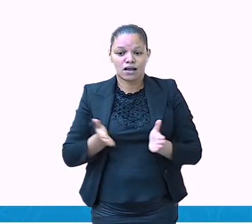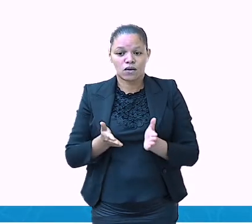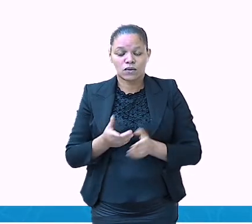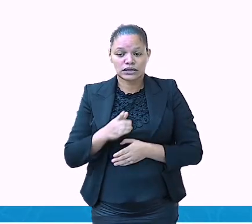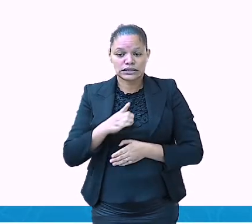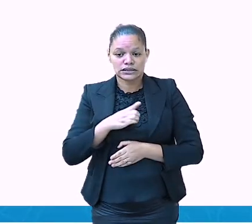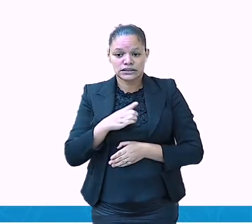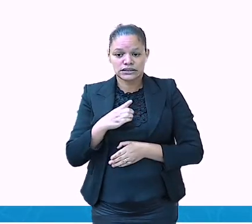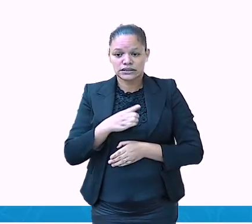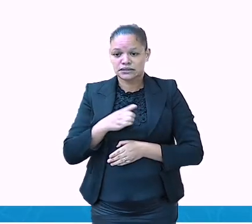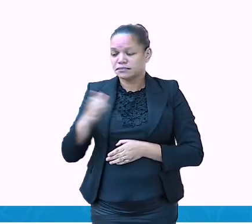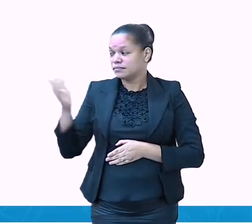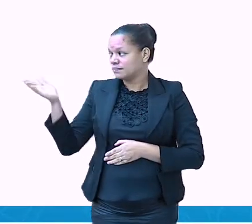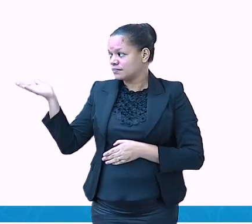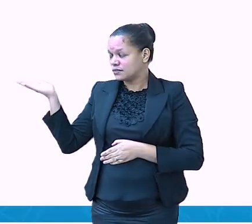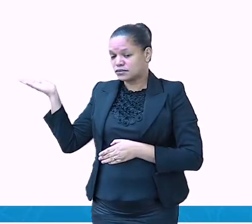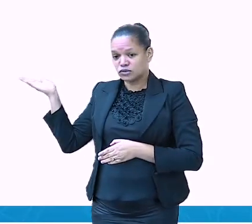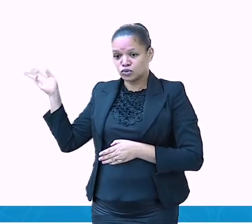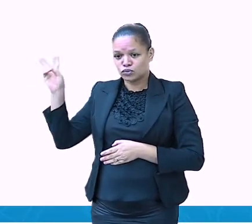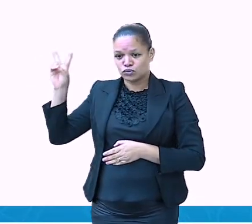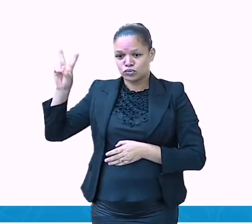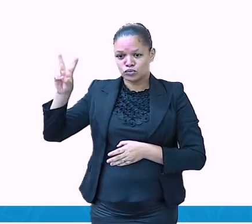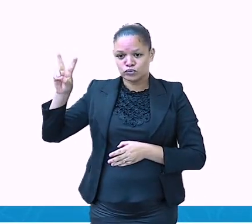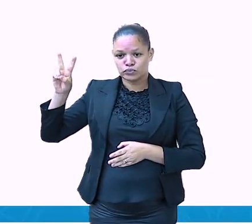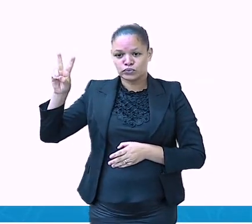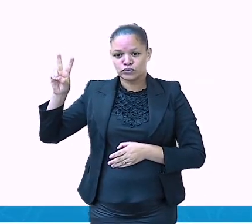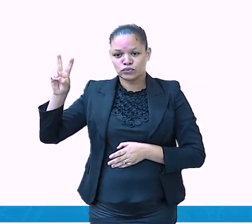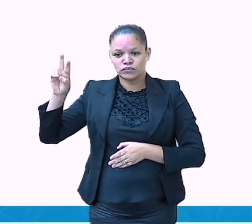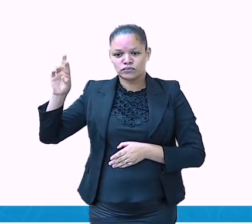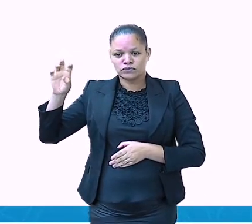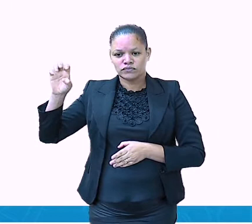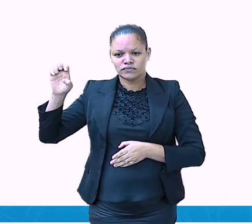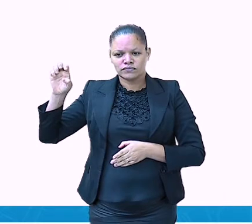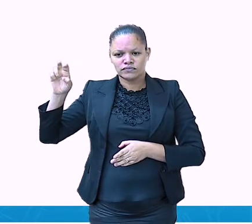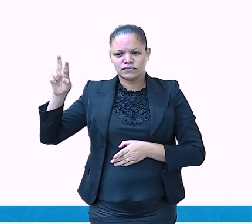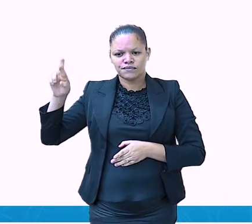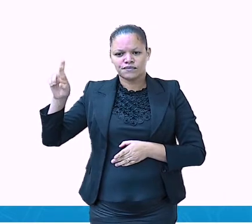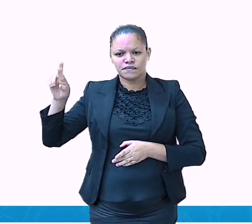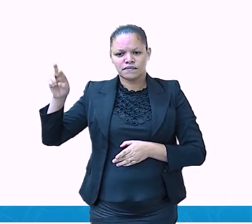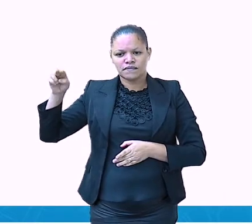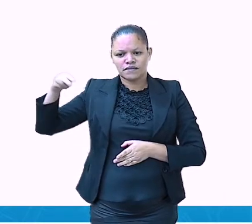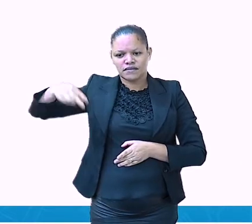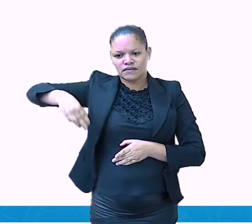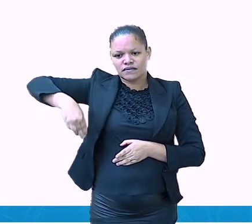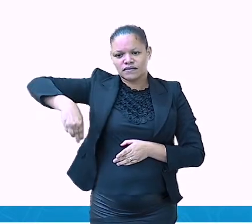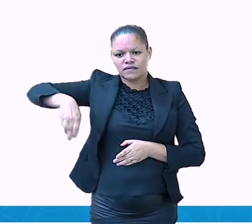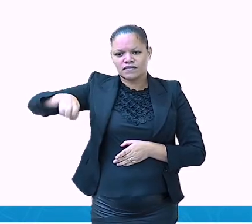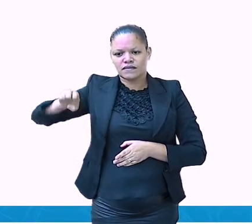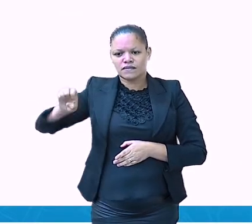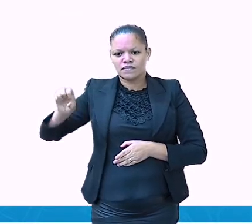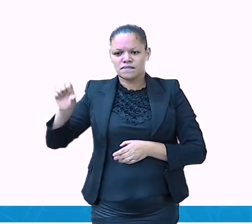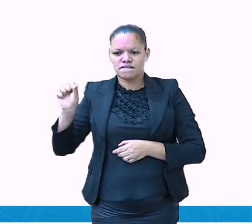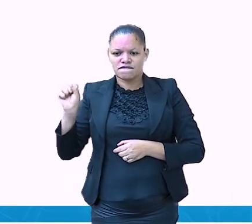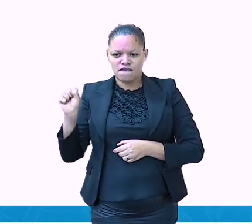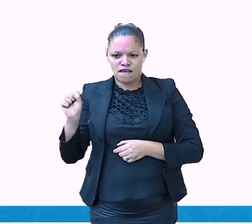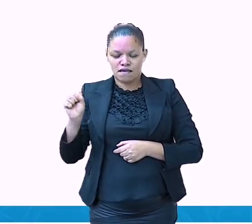Agora nós vamos falar dos vermes que vivem no corpo de outros seres vivos. Nós temos